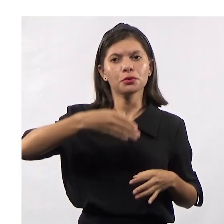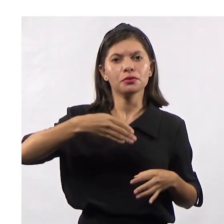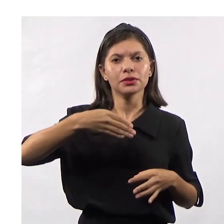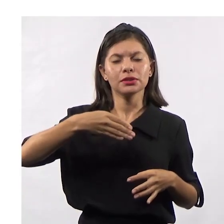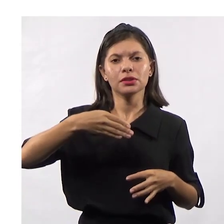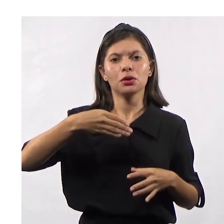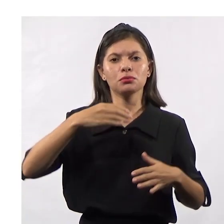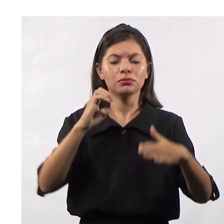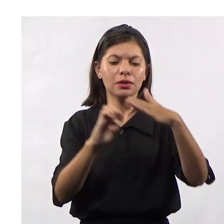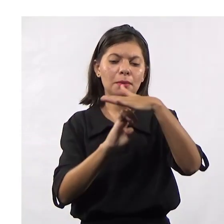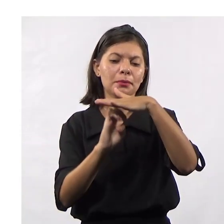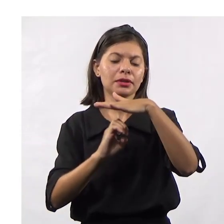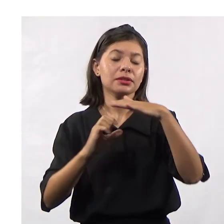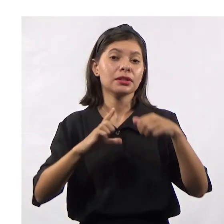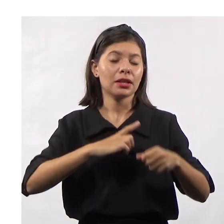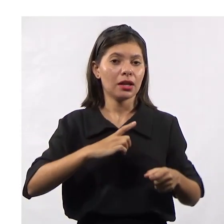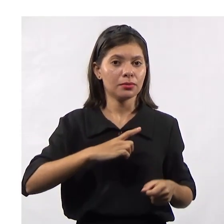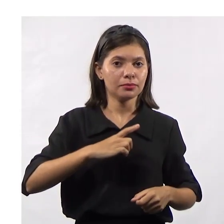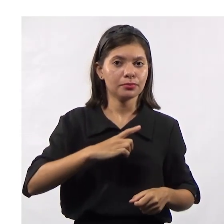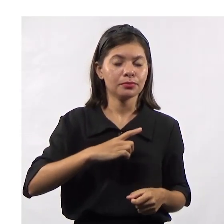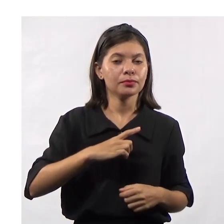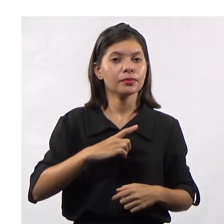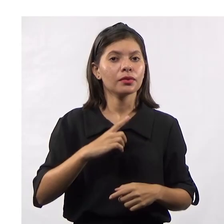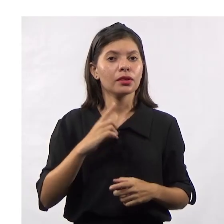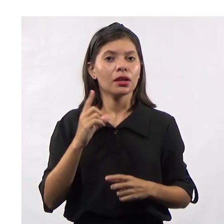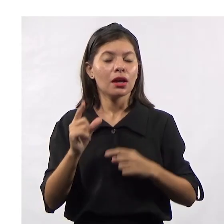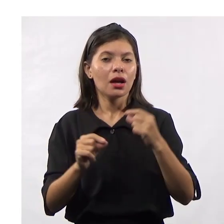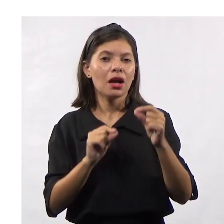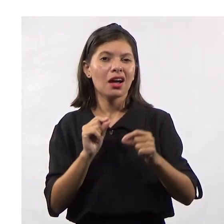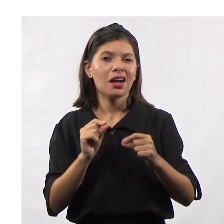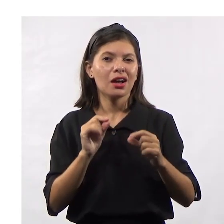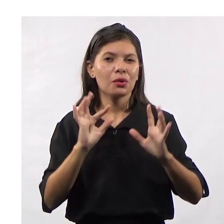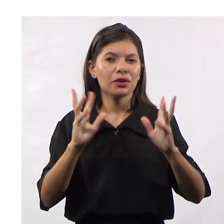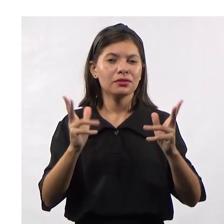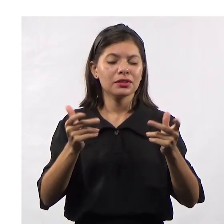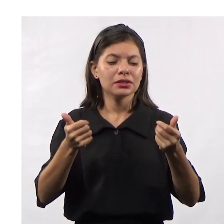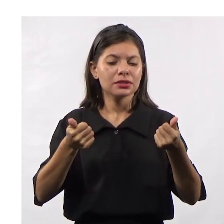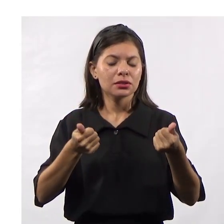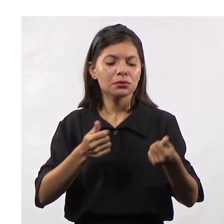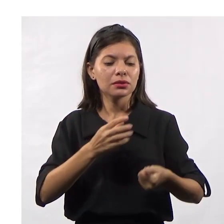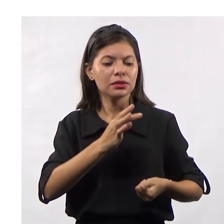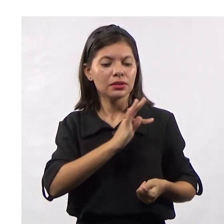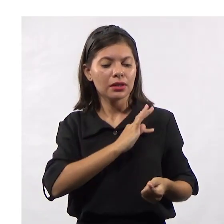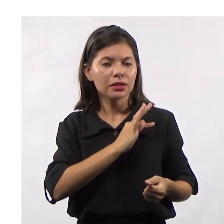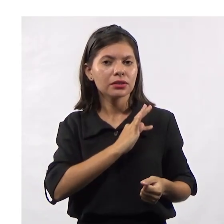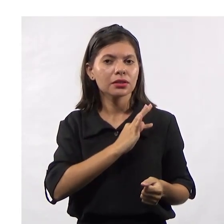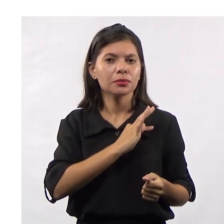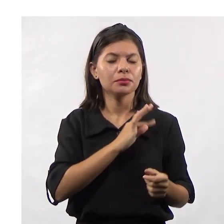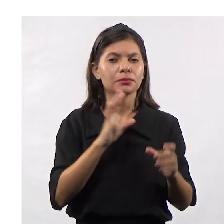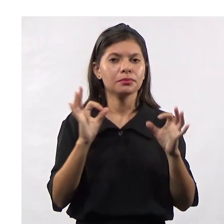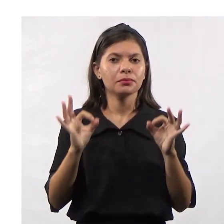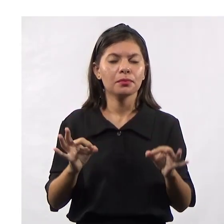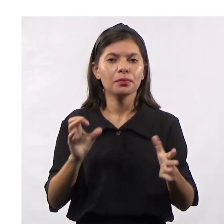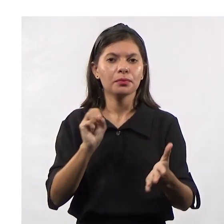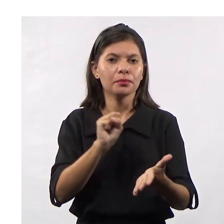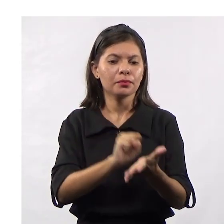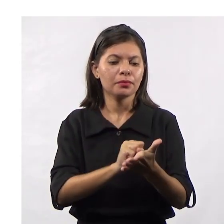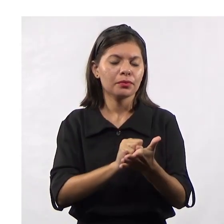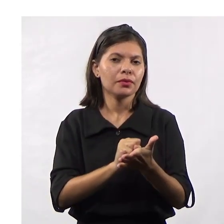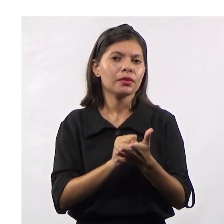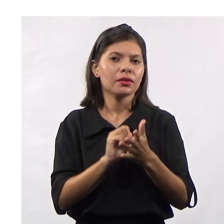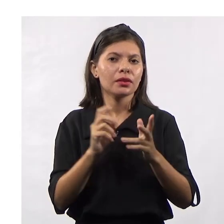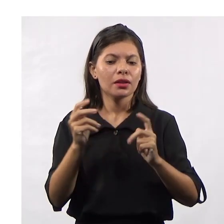existe, a qualificação técnica, que é justamente ser compatível com a execução do contrato, e uma